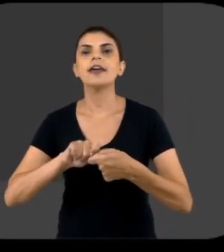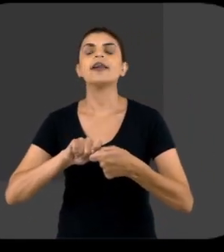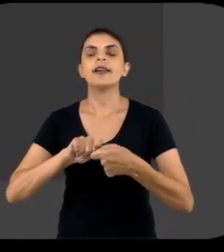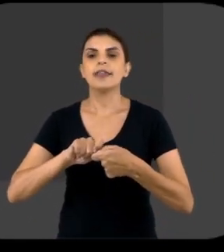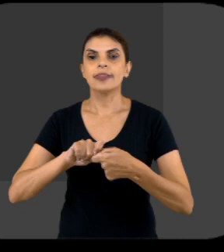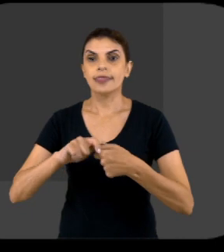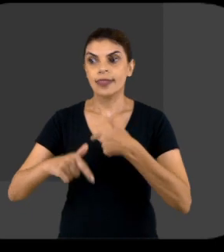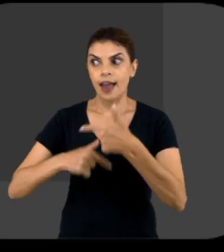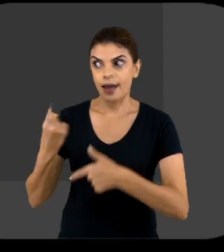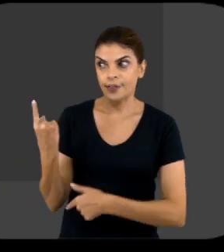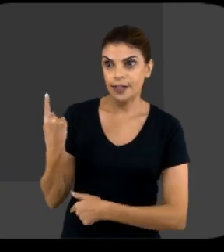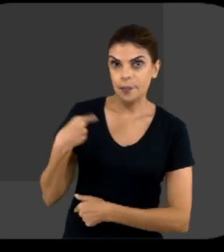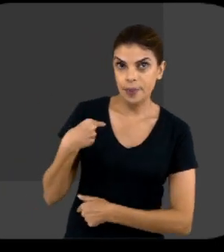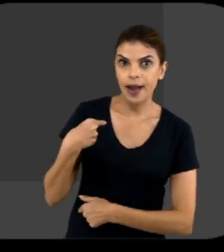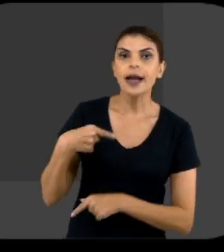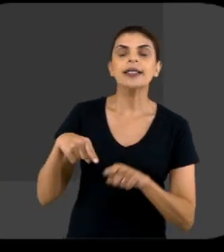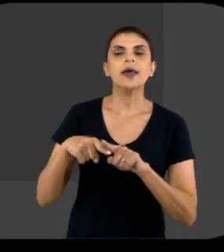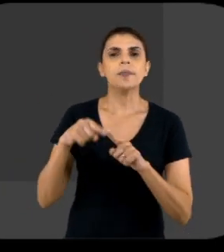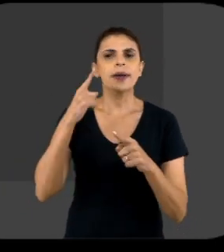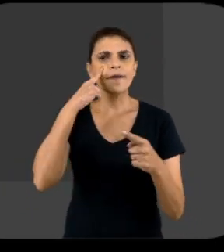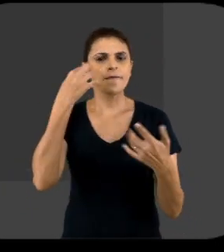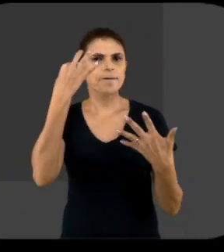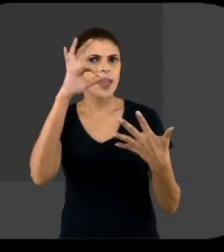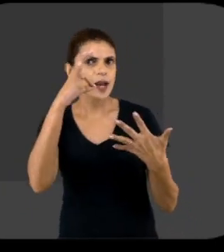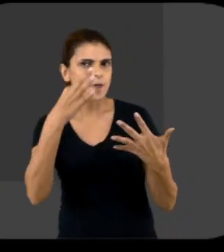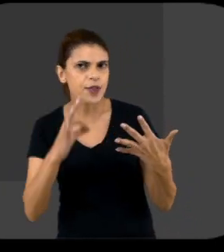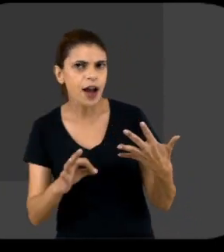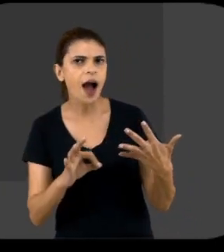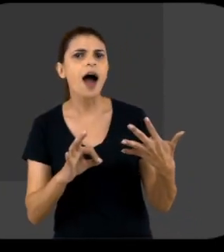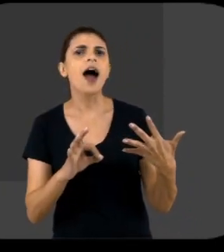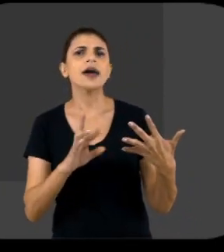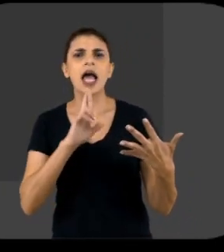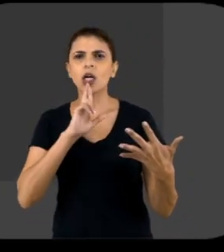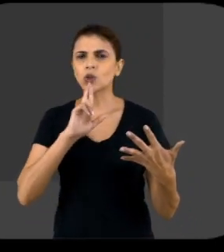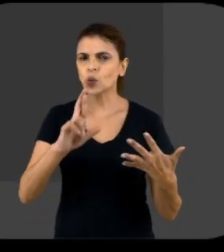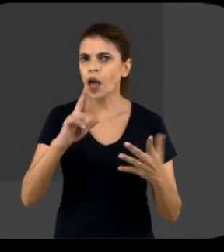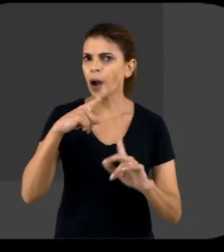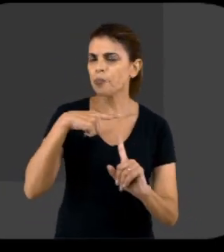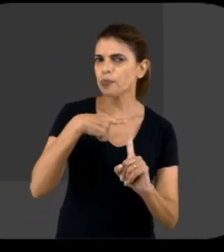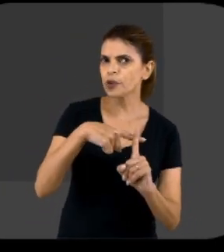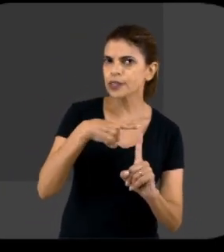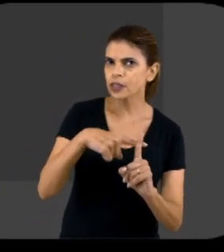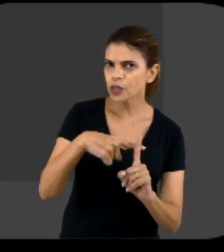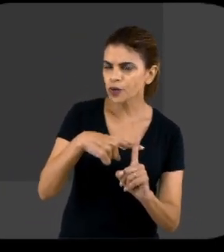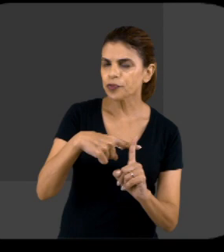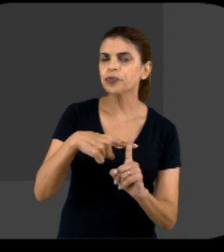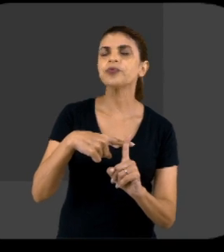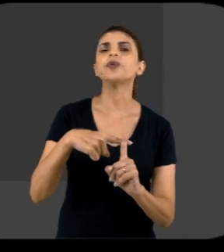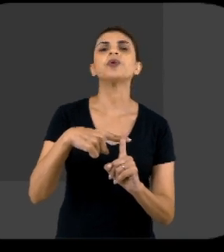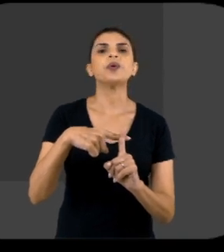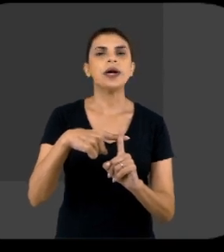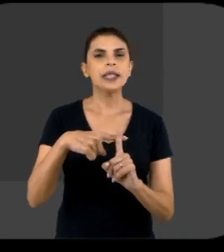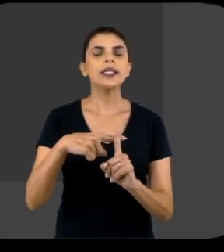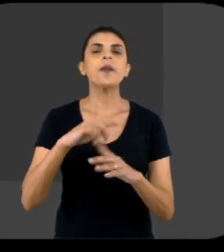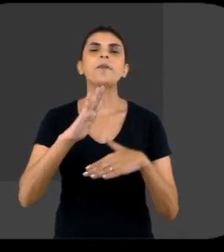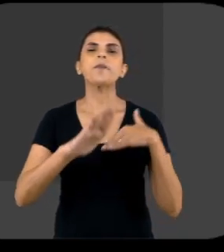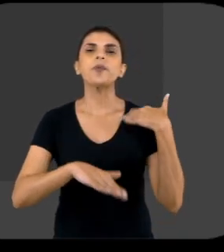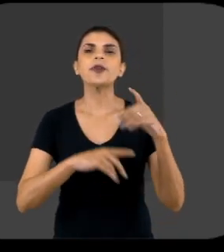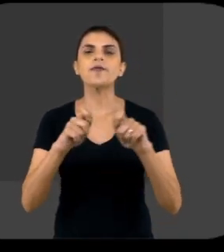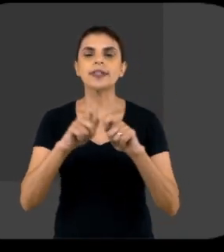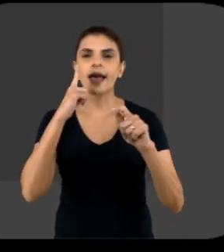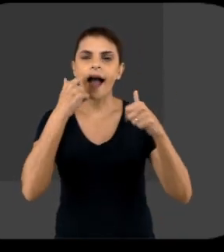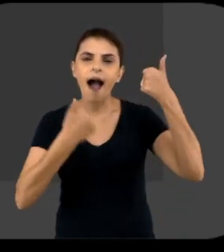as tarefas designadas, verificar se as ações deram um resultado positivo e depois fazer